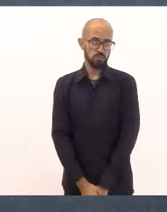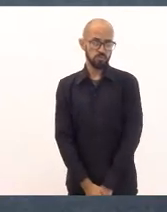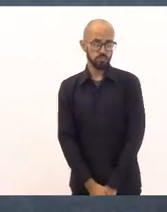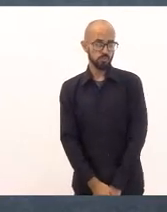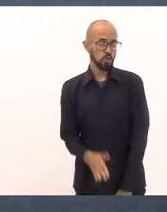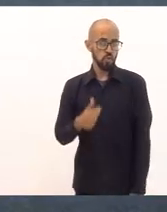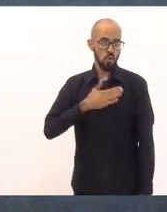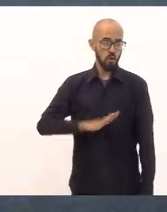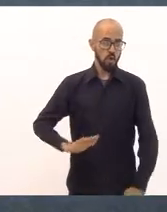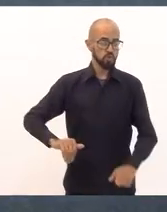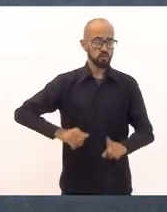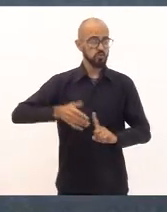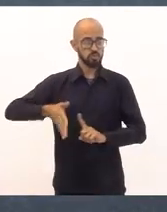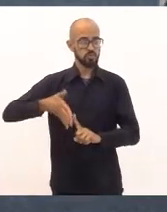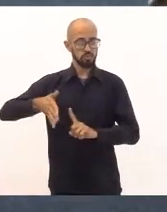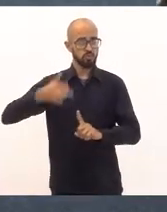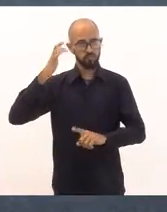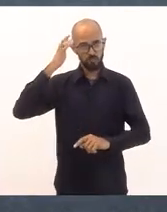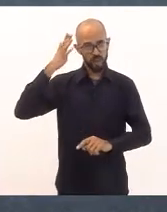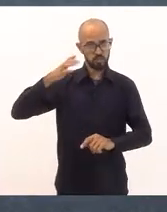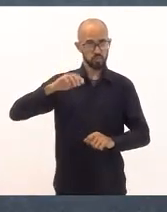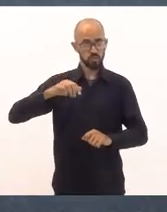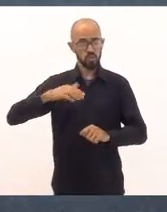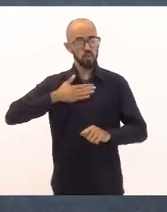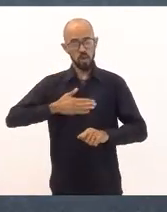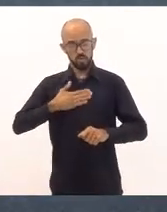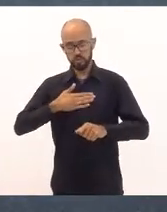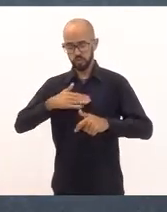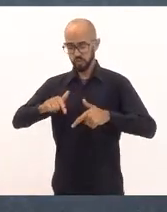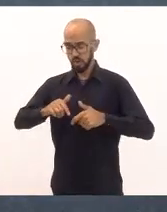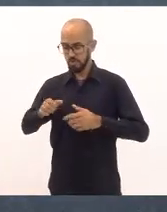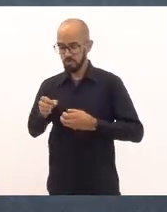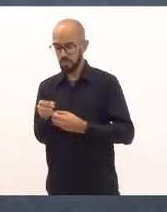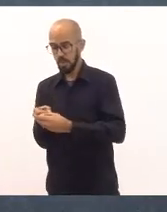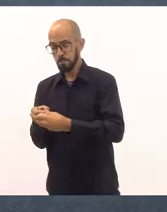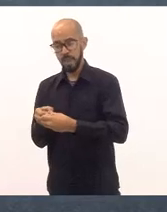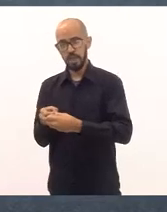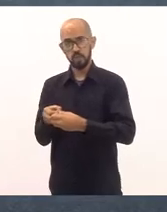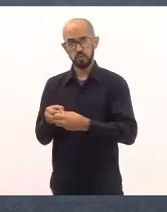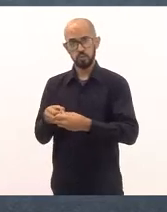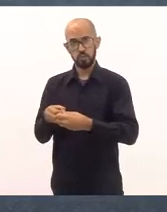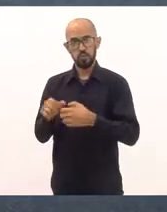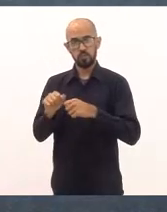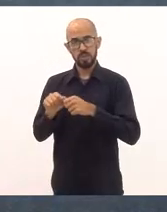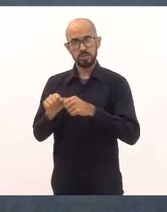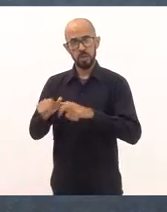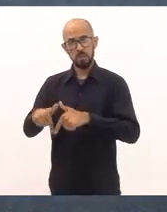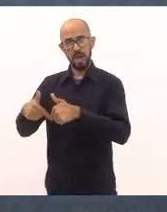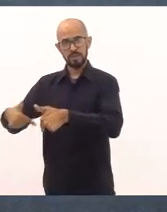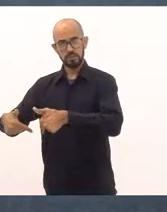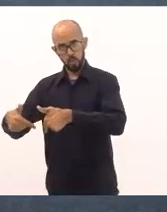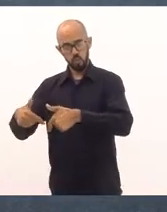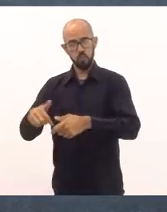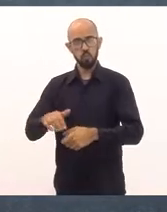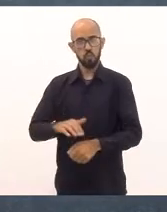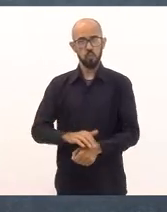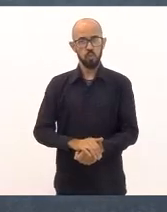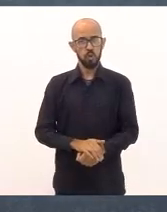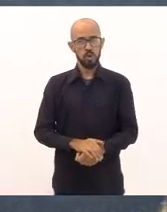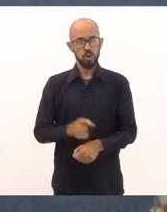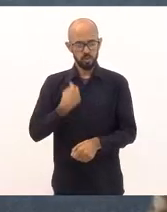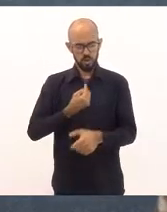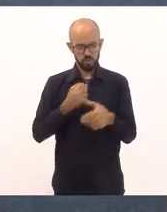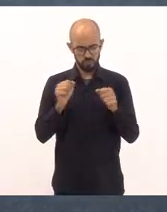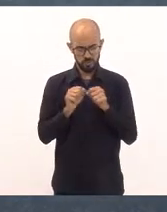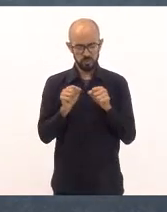prefiro conversar, agir, aproximar e trazer a solução. Isso que a gente tem feito aqui, eu digo até com um